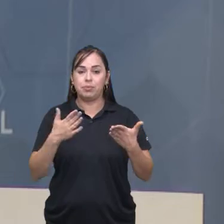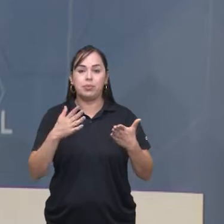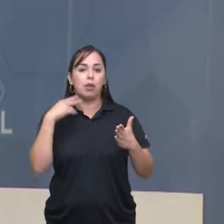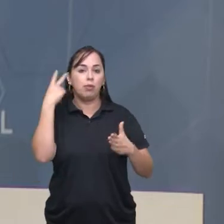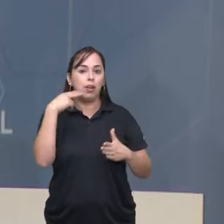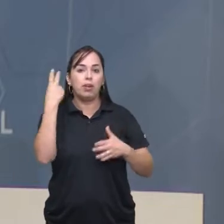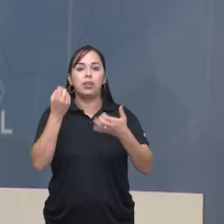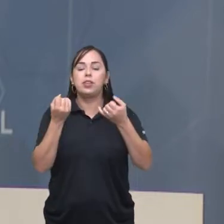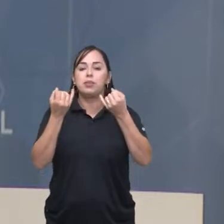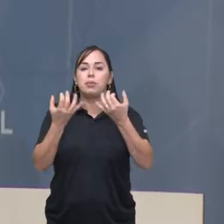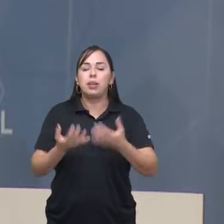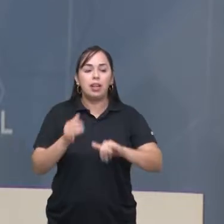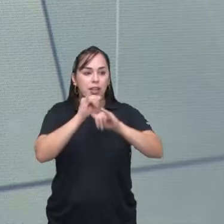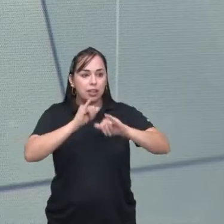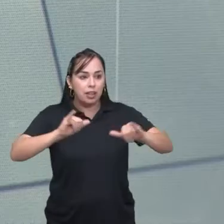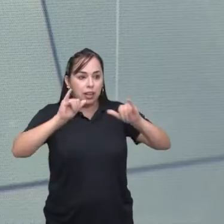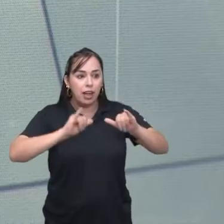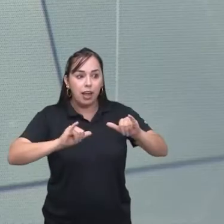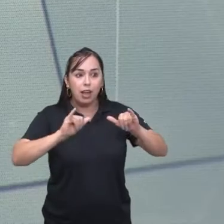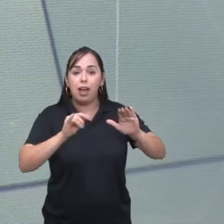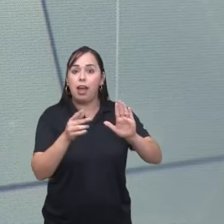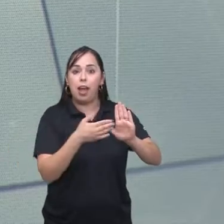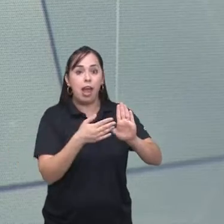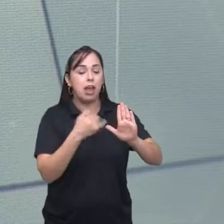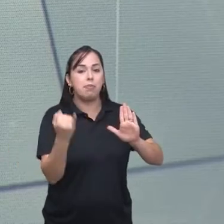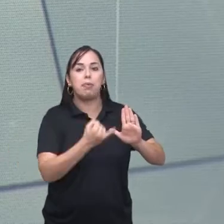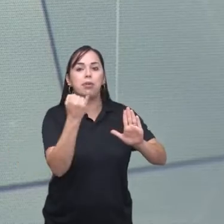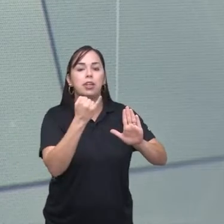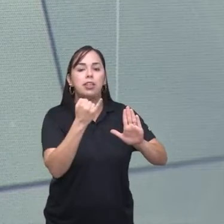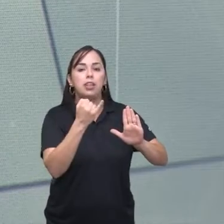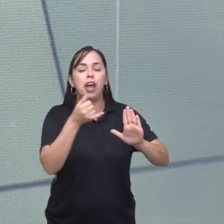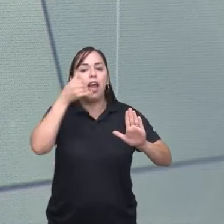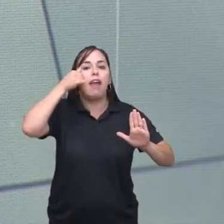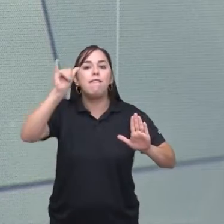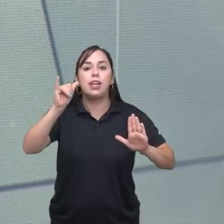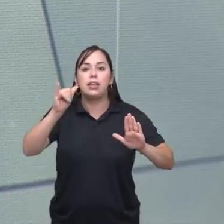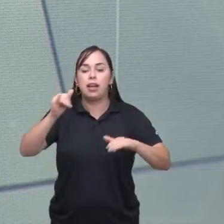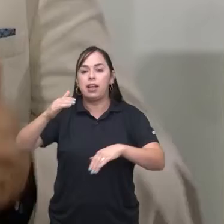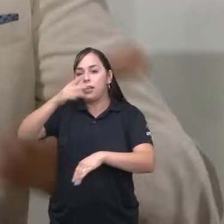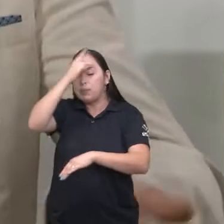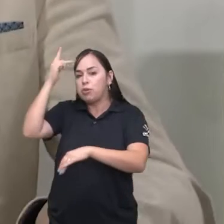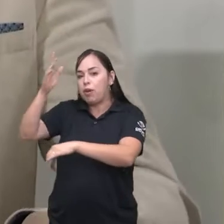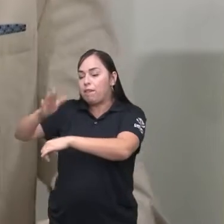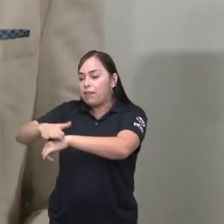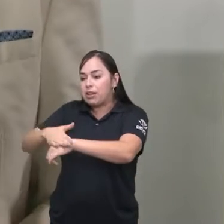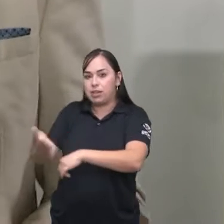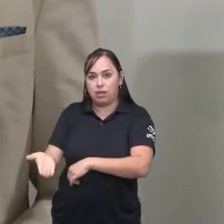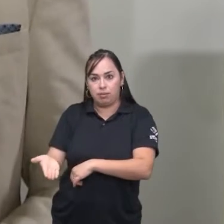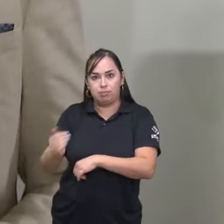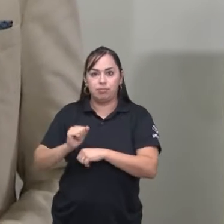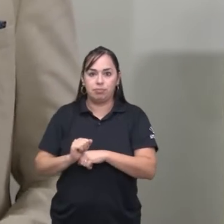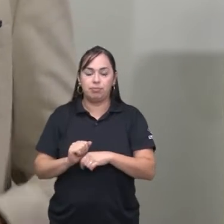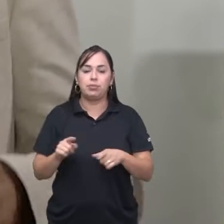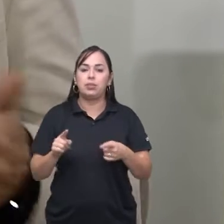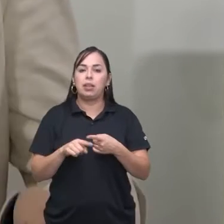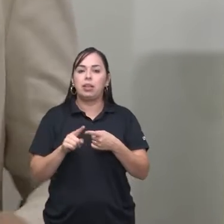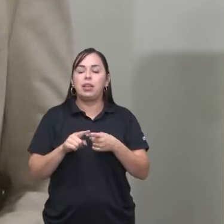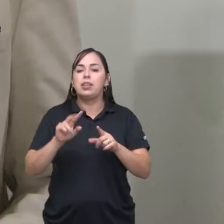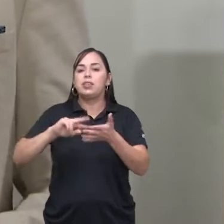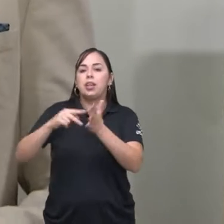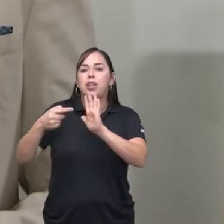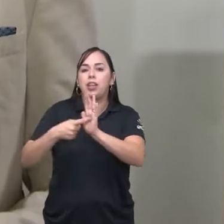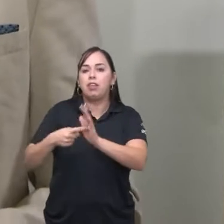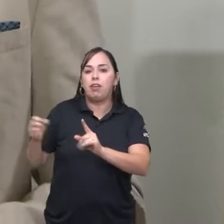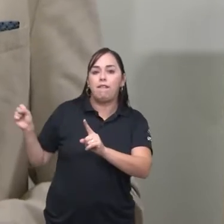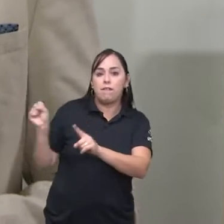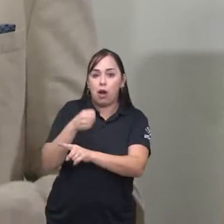animais. Segundo o parlamentar, a medida é importante para evitar essas práticas. As tatuagens permanentes nos